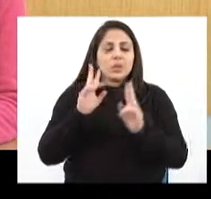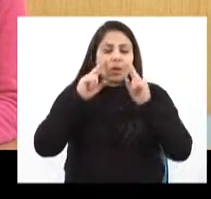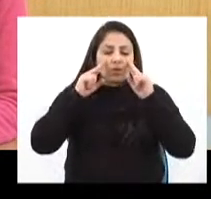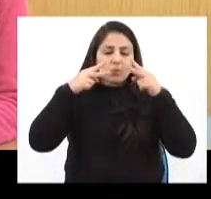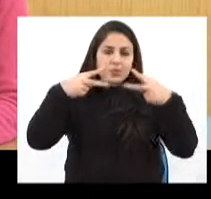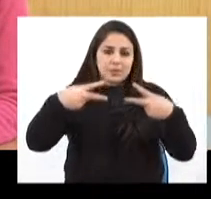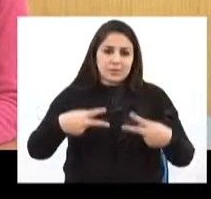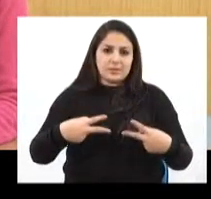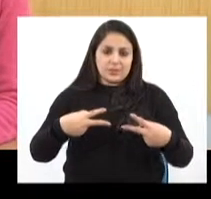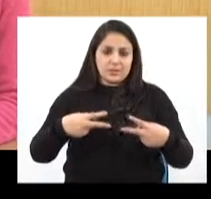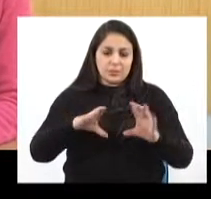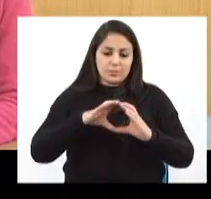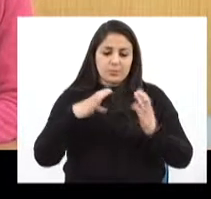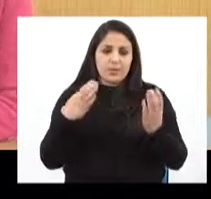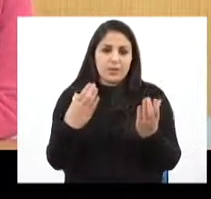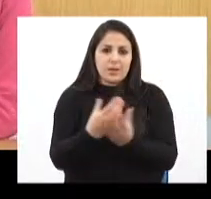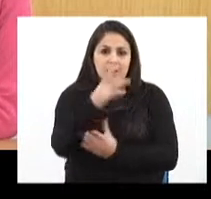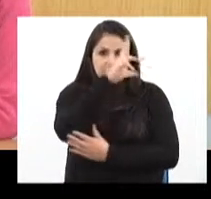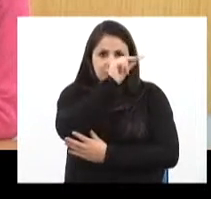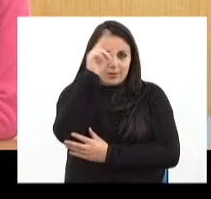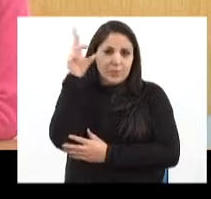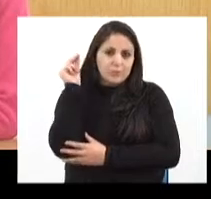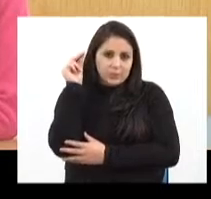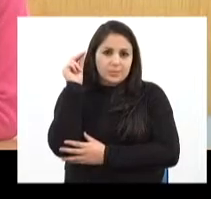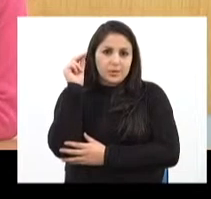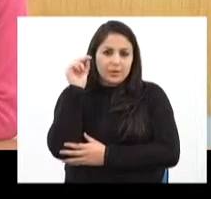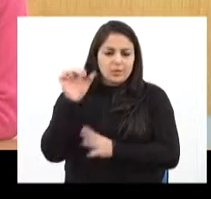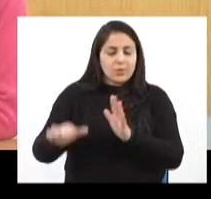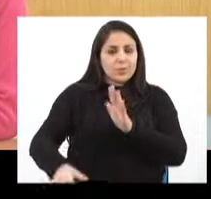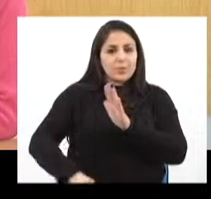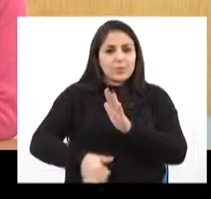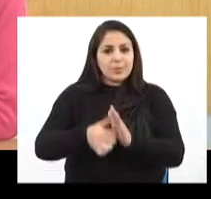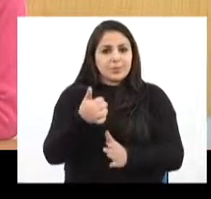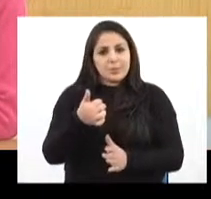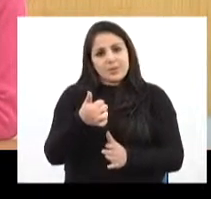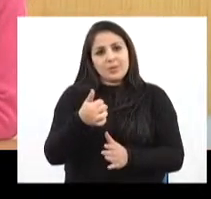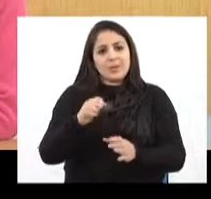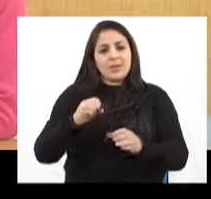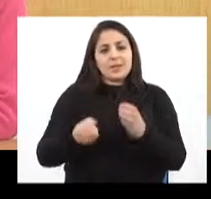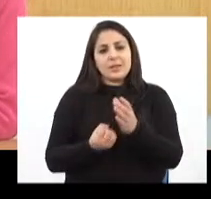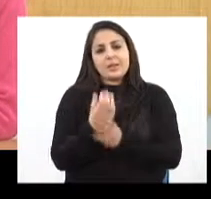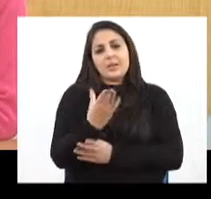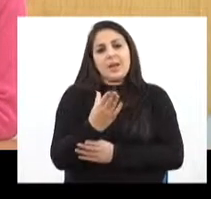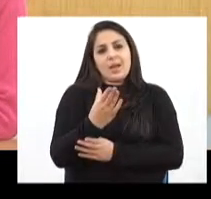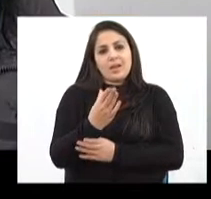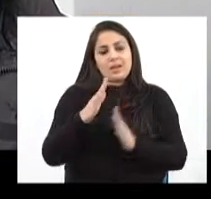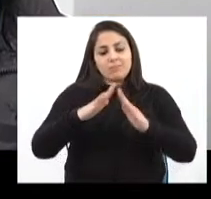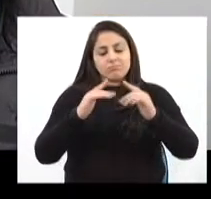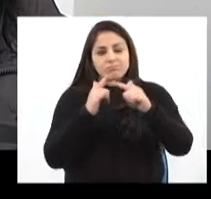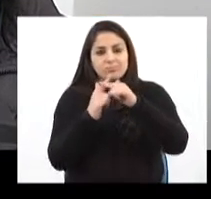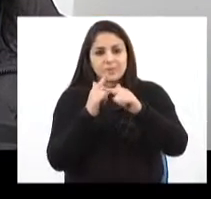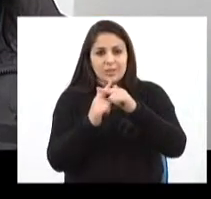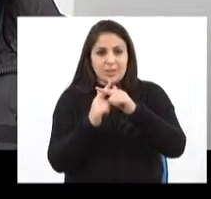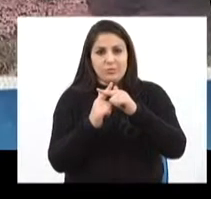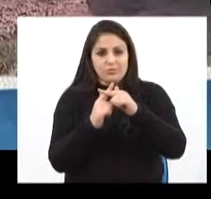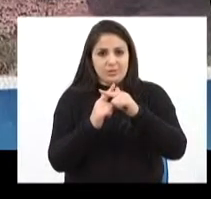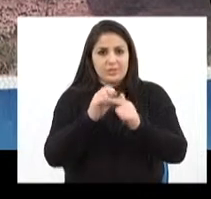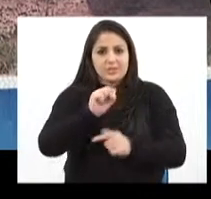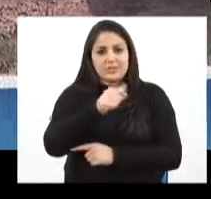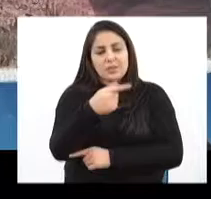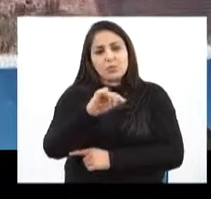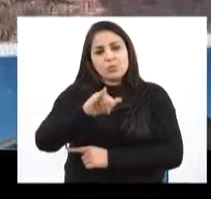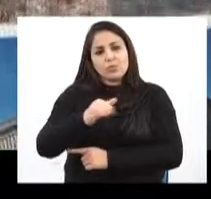Câmara Municipal. Ele foi um dos idealizadores da paróquia São José Operário. Porque era uma